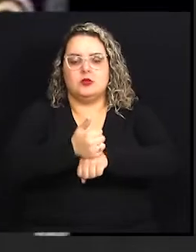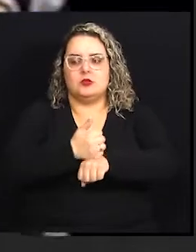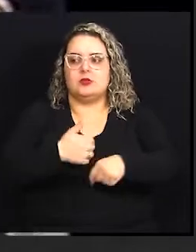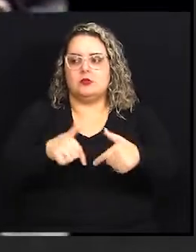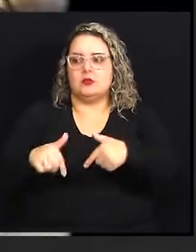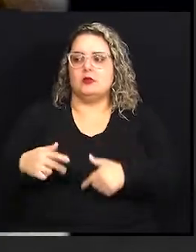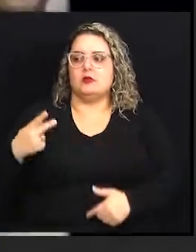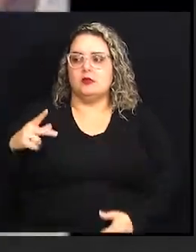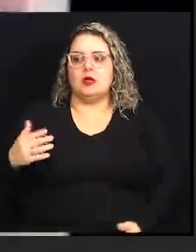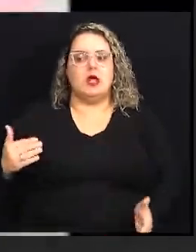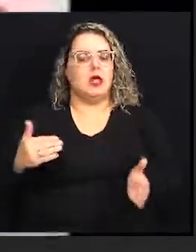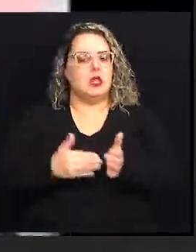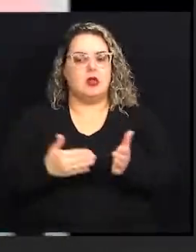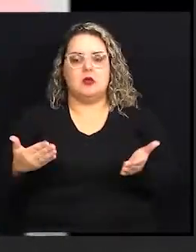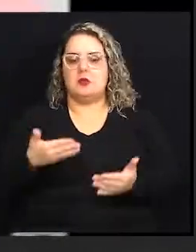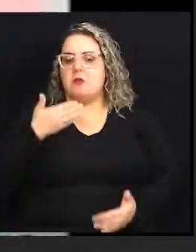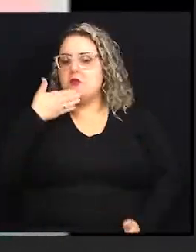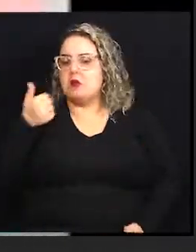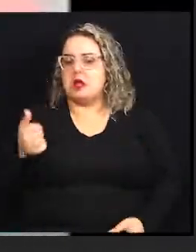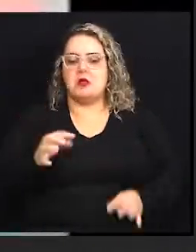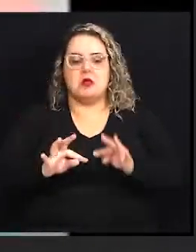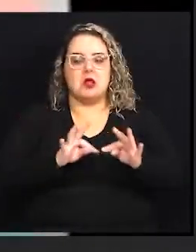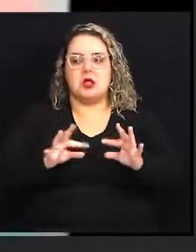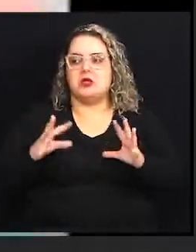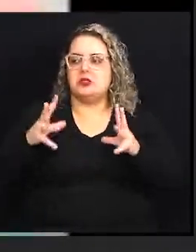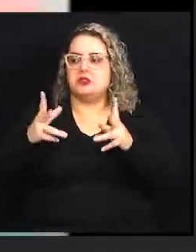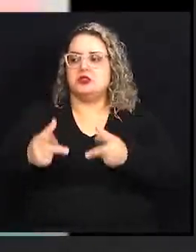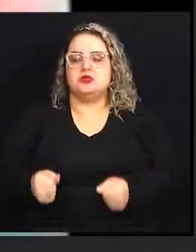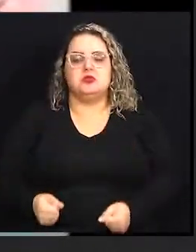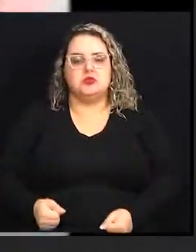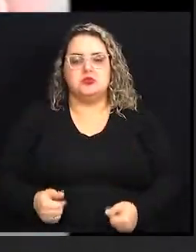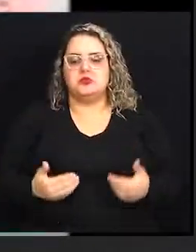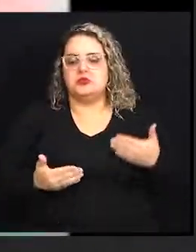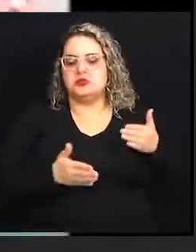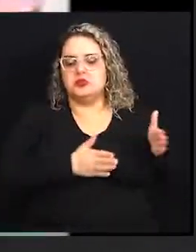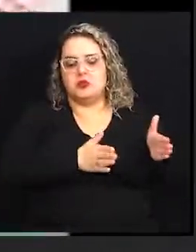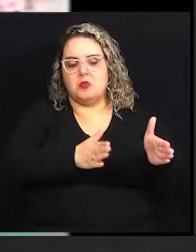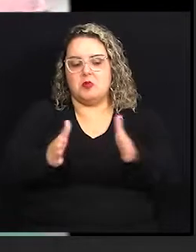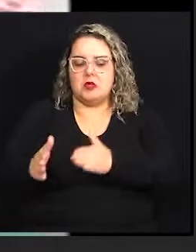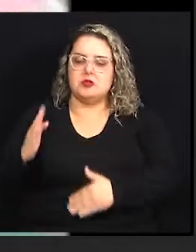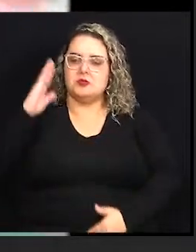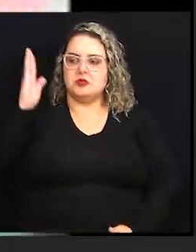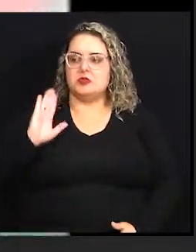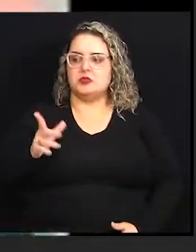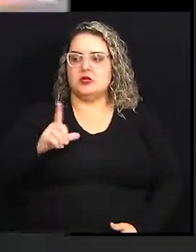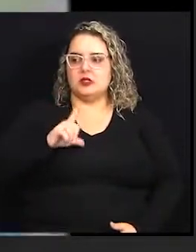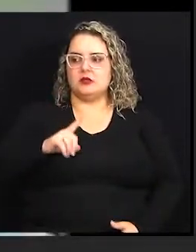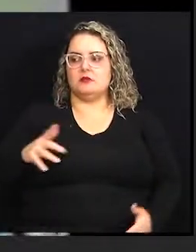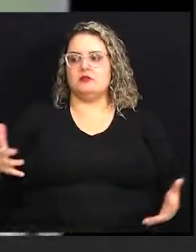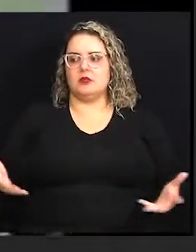E até hoje os caras falam que ele foi um dos melhores técnicos de todos os tempos que o Brasil já teve. E ele também contribuiu muito para essa